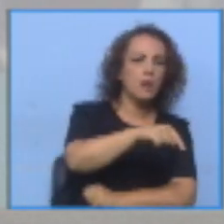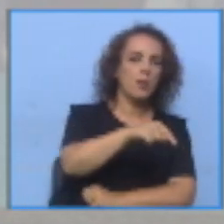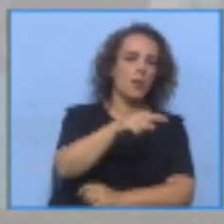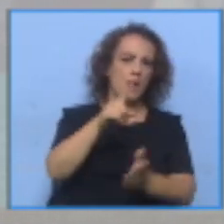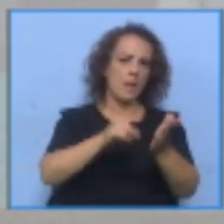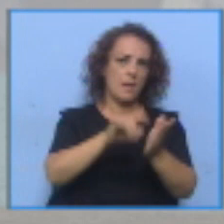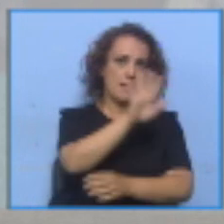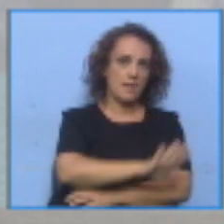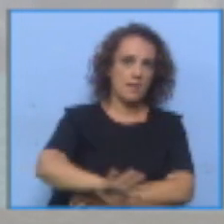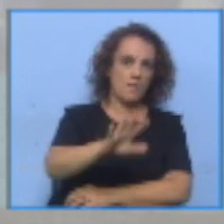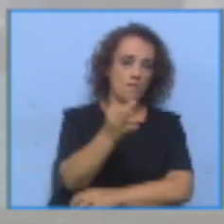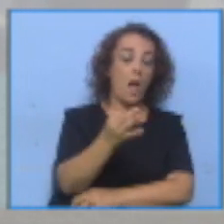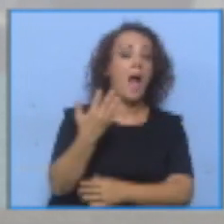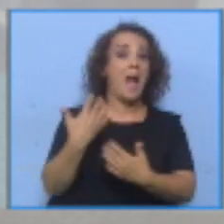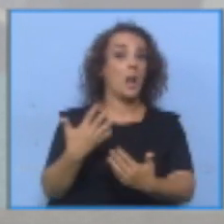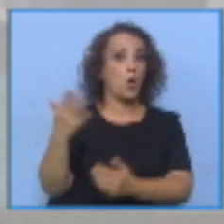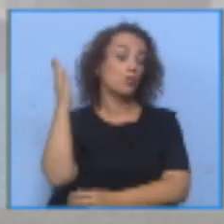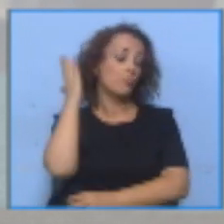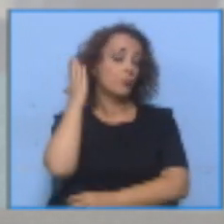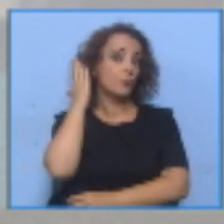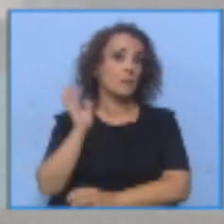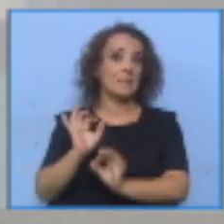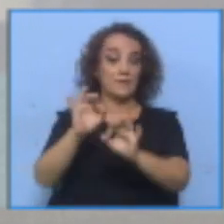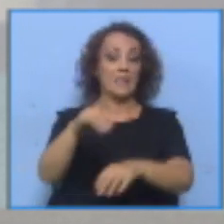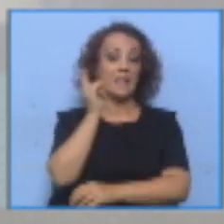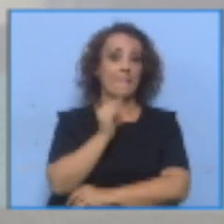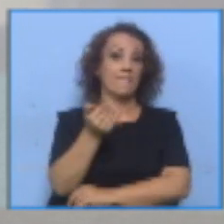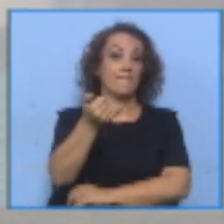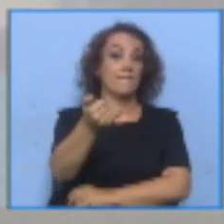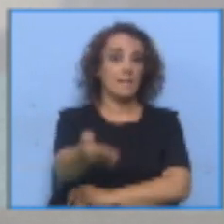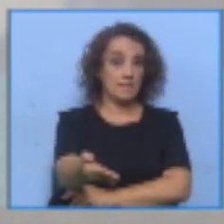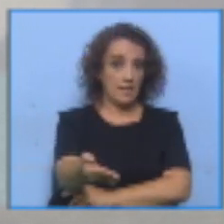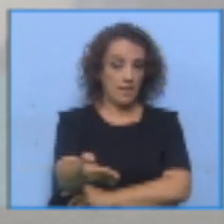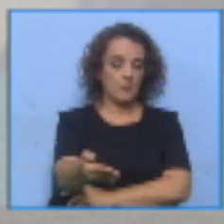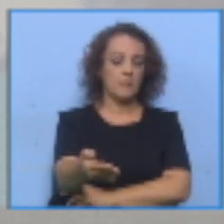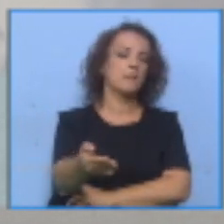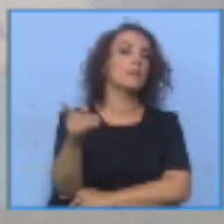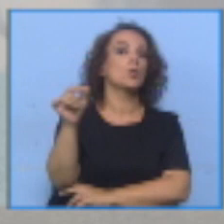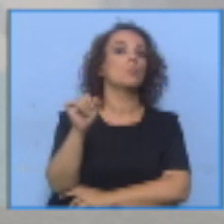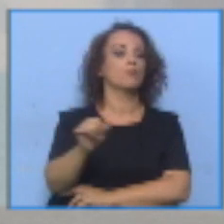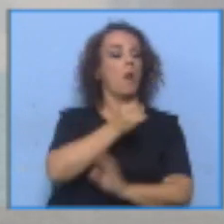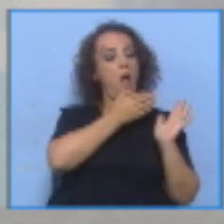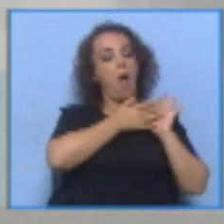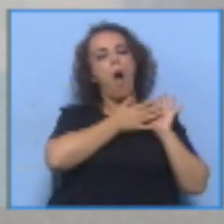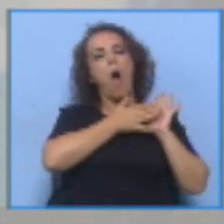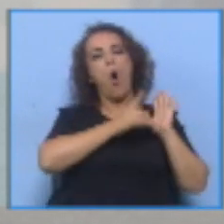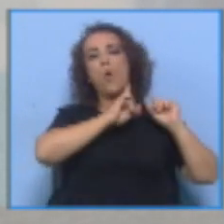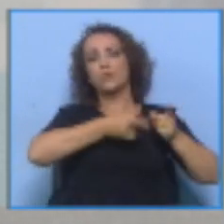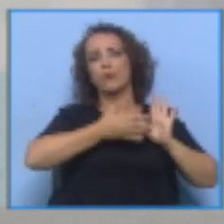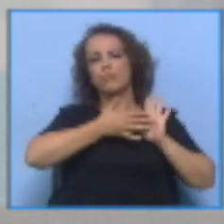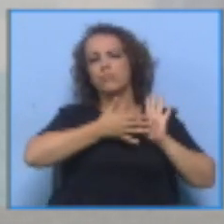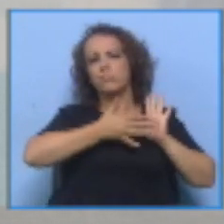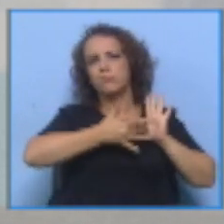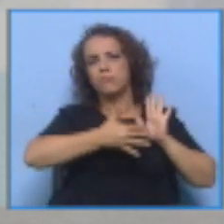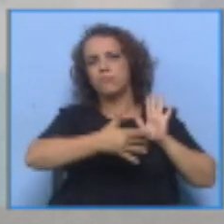que se está a realizar agora em Roma, nestes dias que termina no dia 27, é a fase final deste processo. Temos de ter em